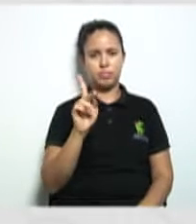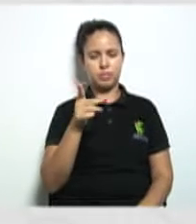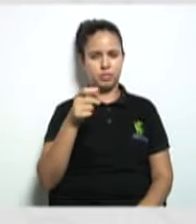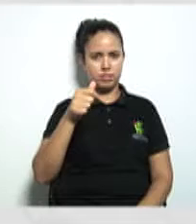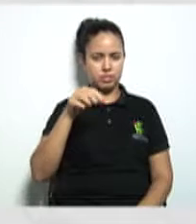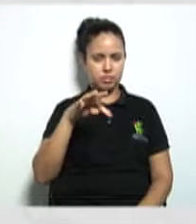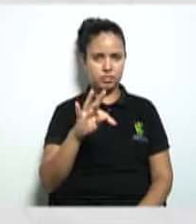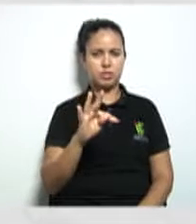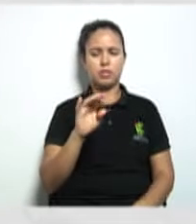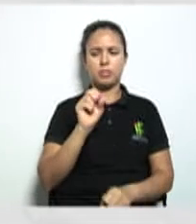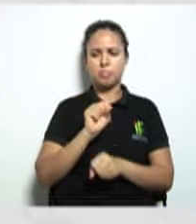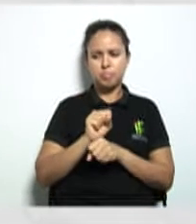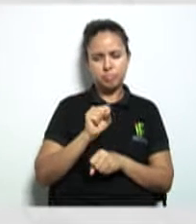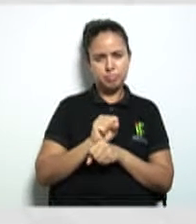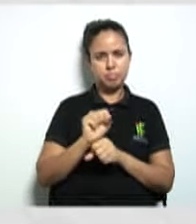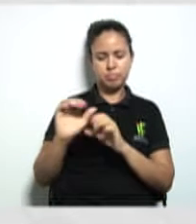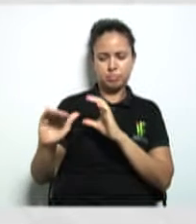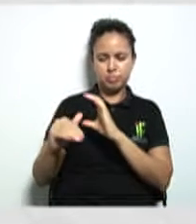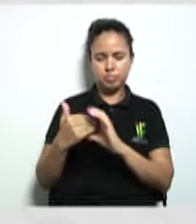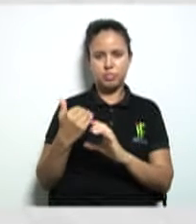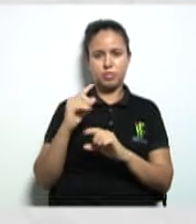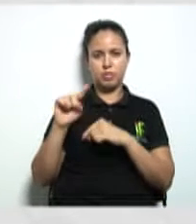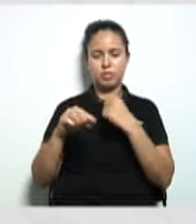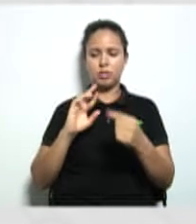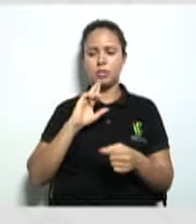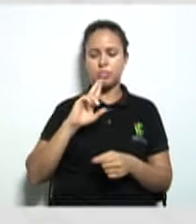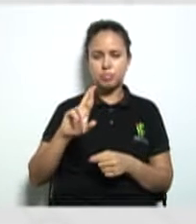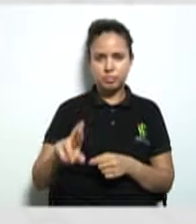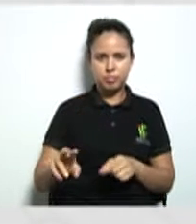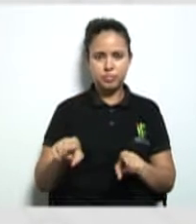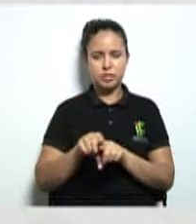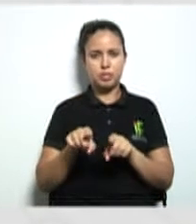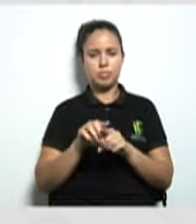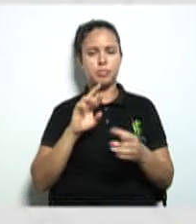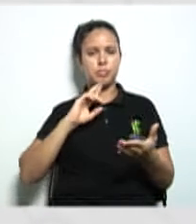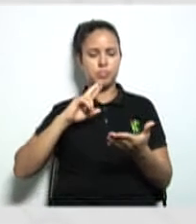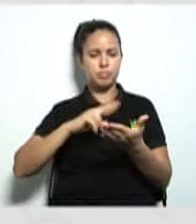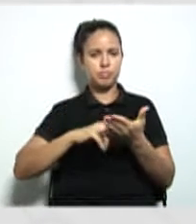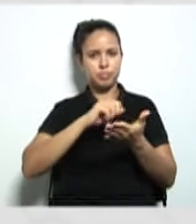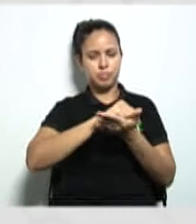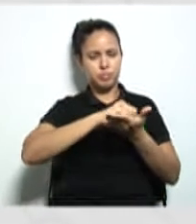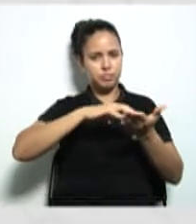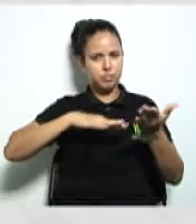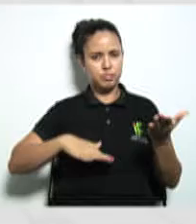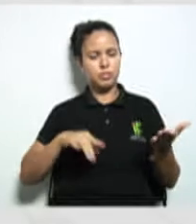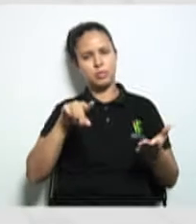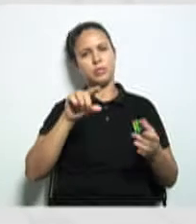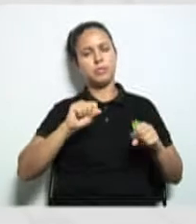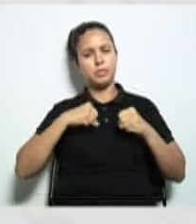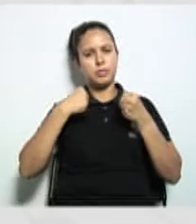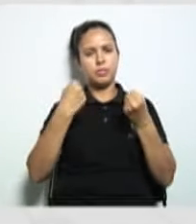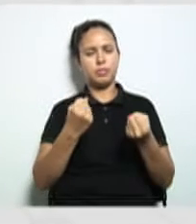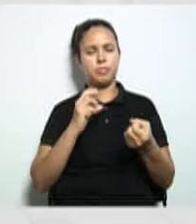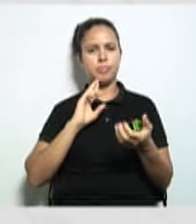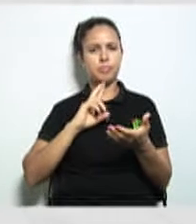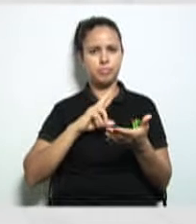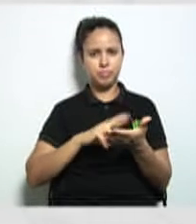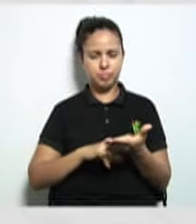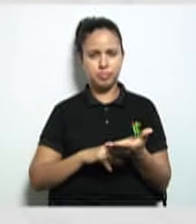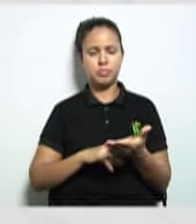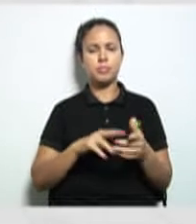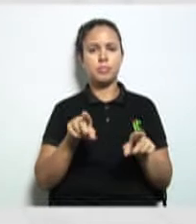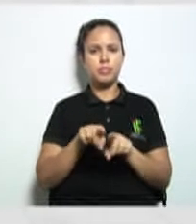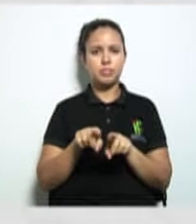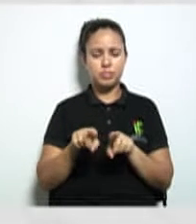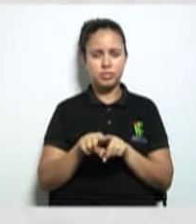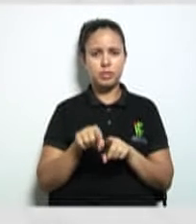as mensagens, tá? Na hora da correção dos exercícios, eu espero que vocês se empenhem para responder. E